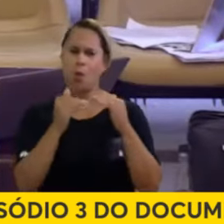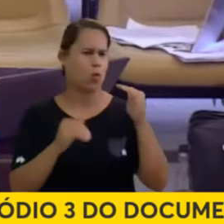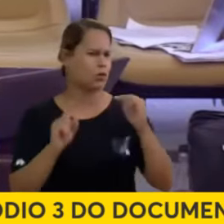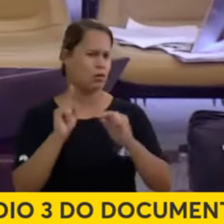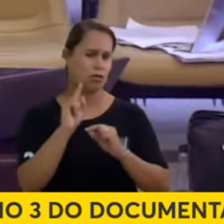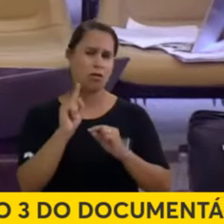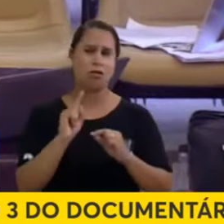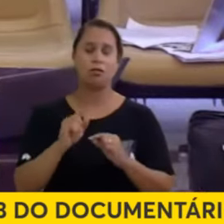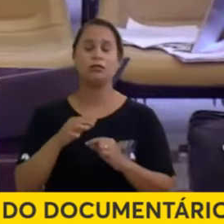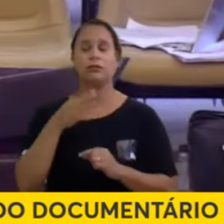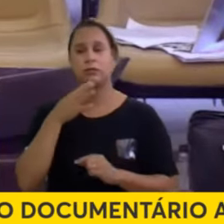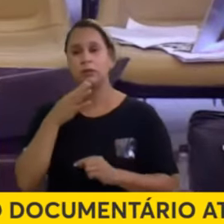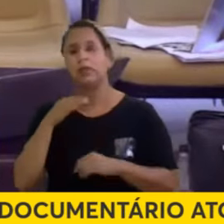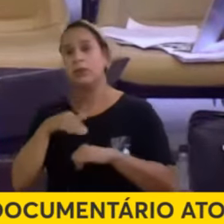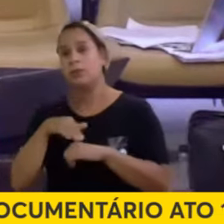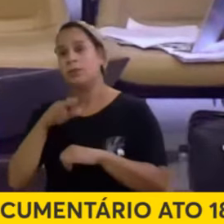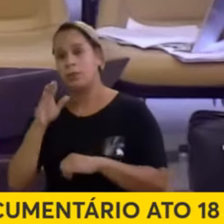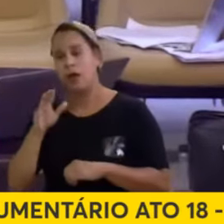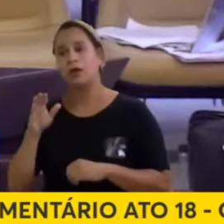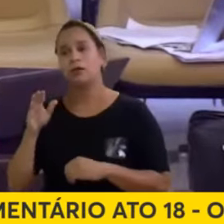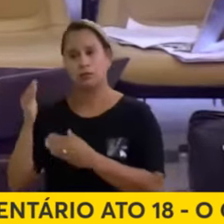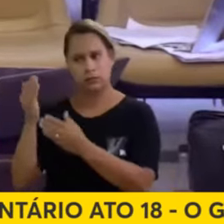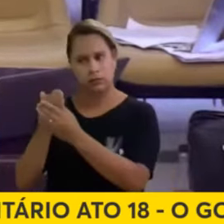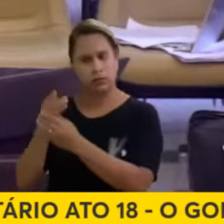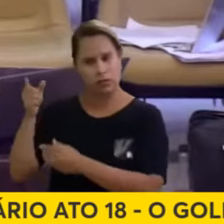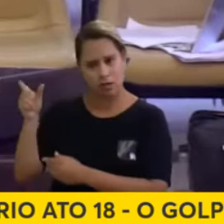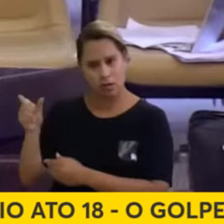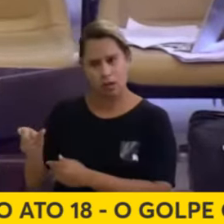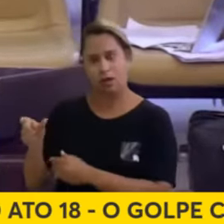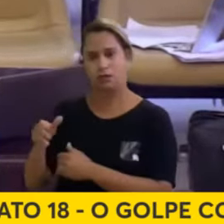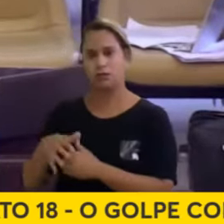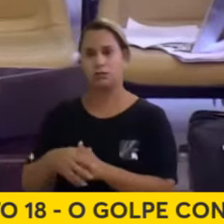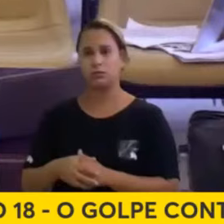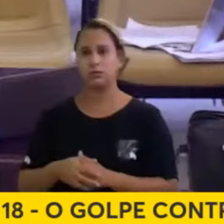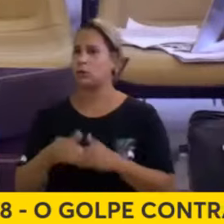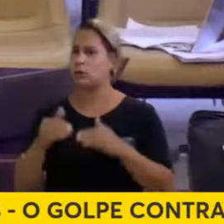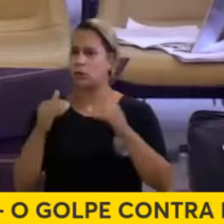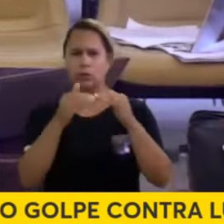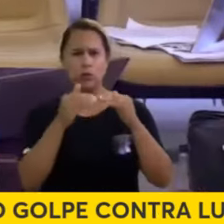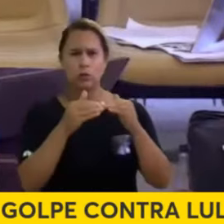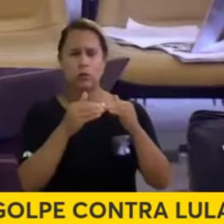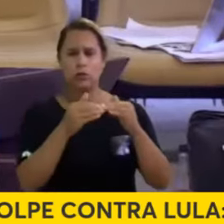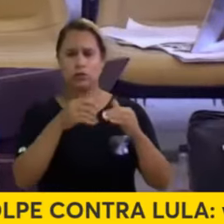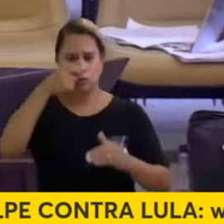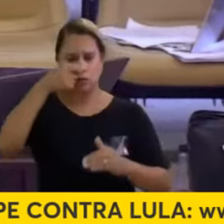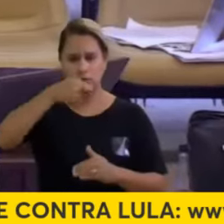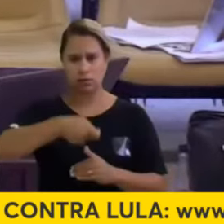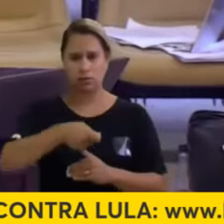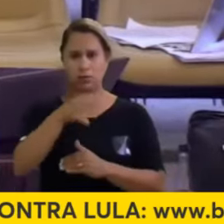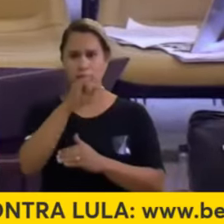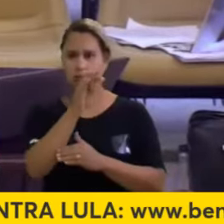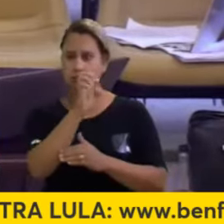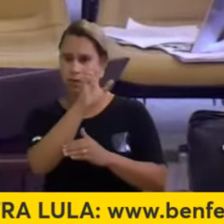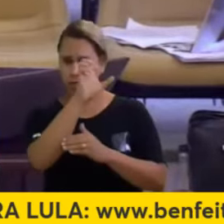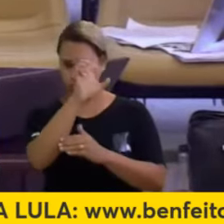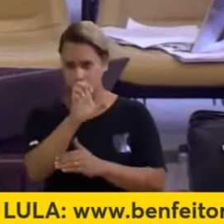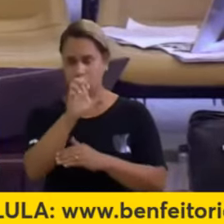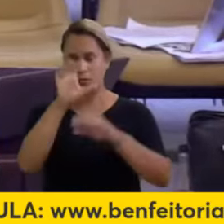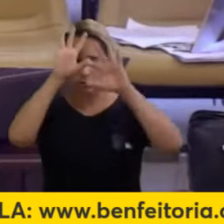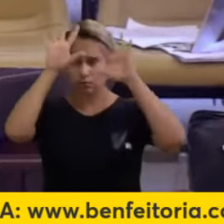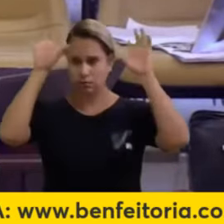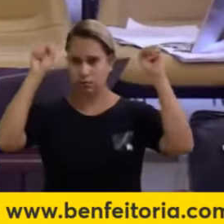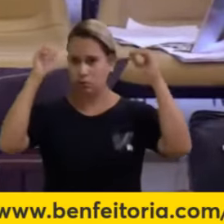acho que eu conheço até maio desse caso eu não concordo com a decisão do TSE mas respeito e tô reproduzindo ela aqui primeiro suplente deu r$ 5 Milhão